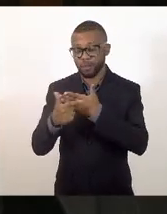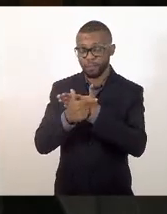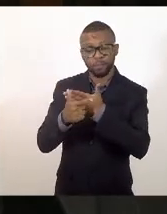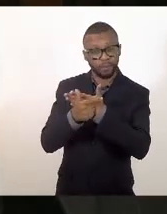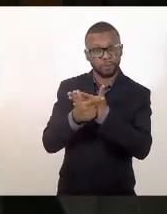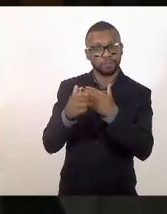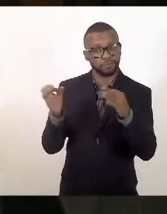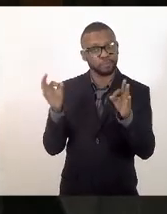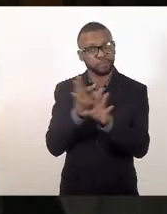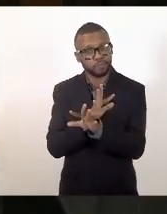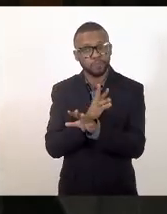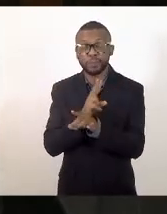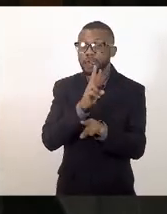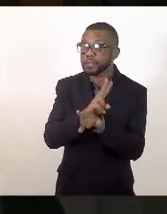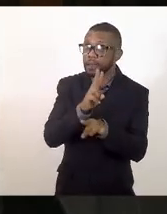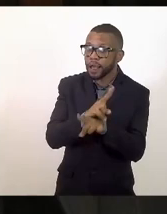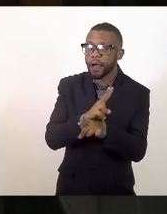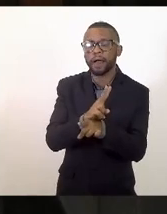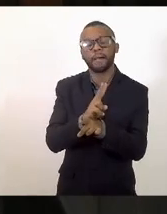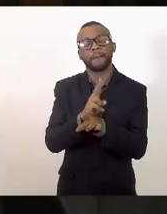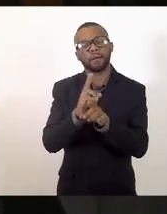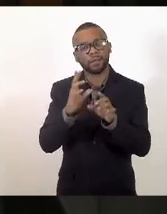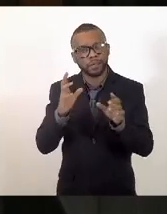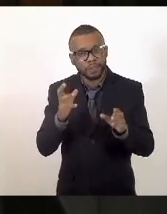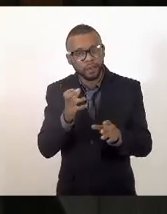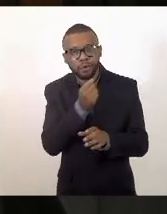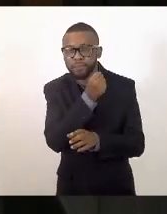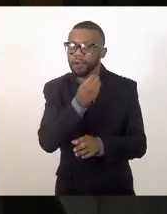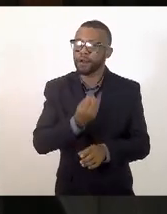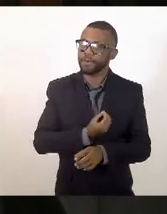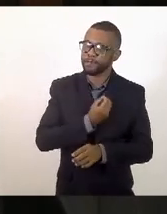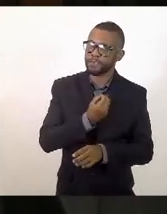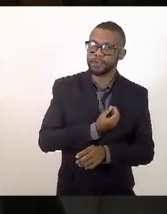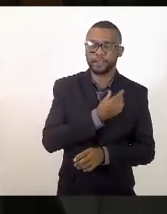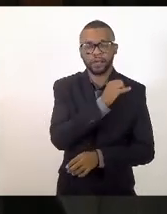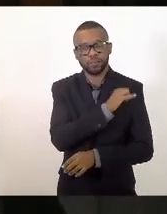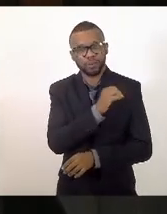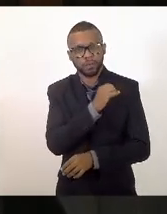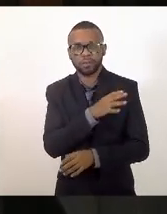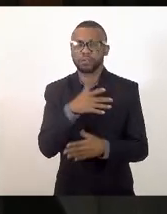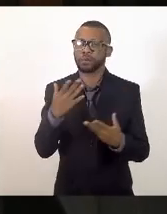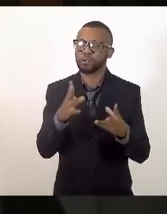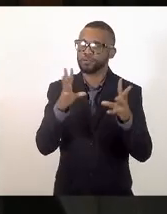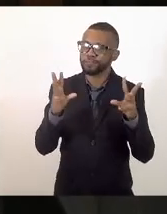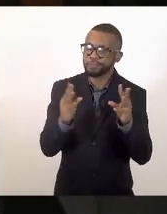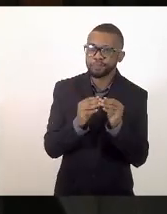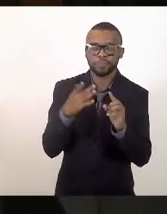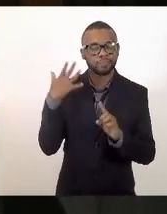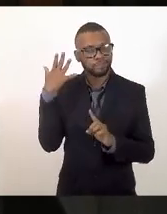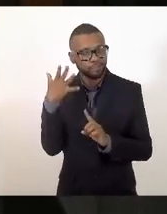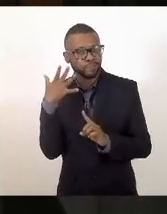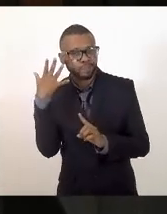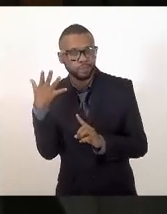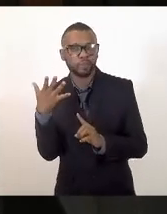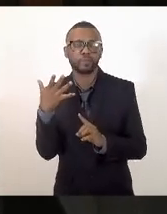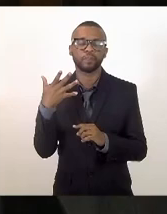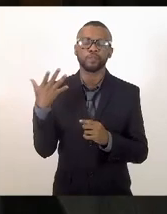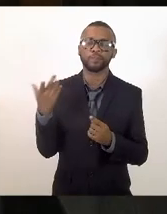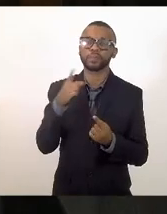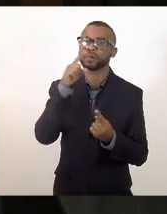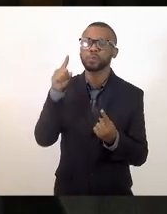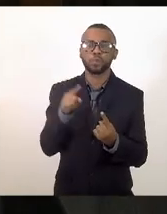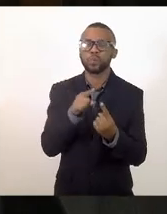zelar, proteger, salvar vidas no Rio de Janeiro. Então, termino aqui, né, a minha fala, senhora presidente, no